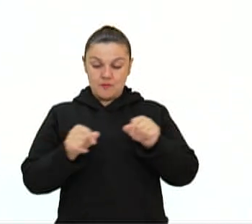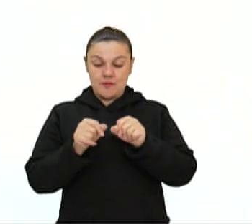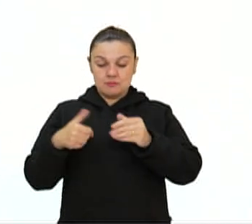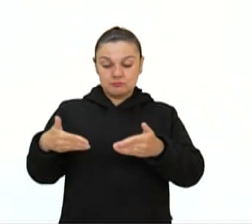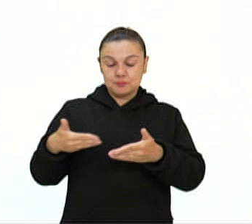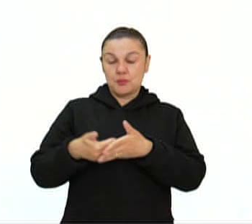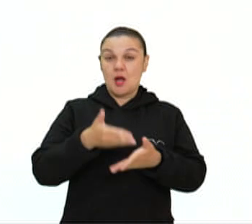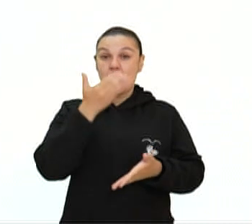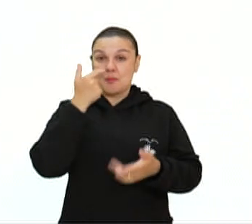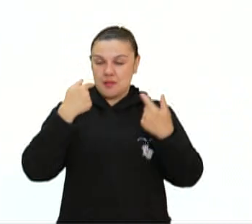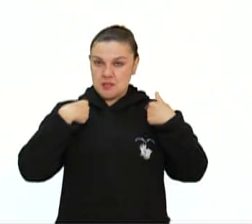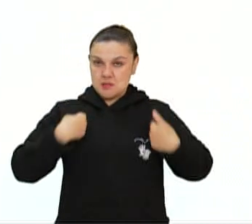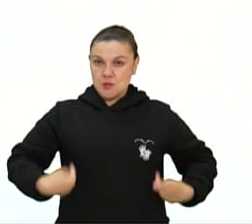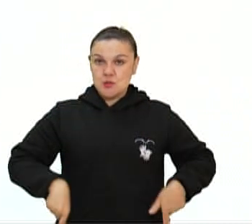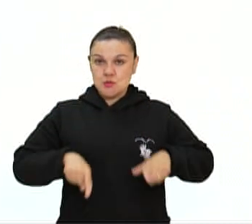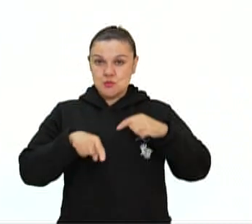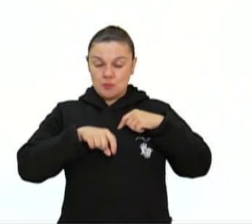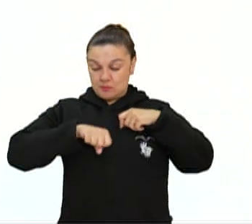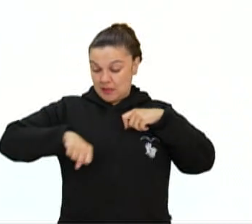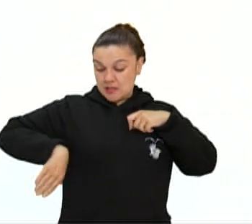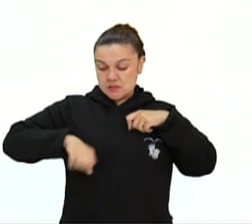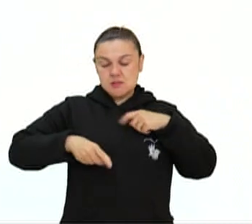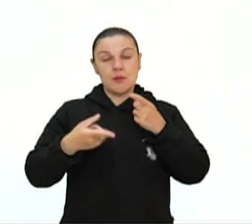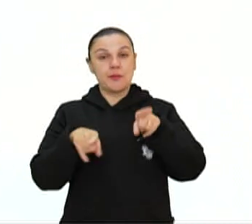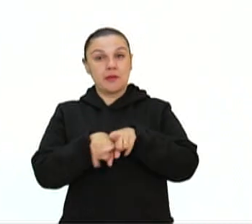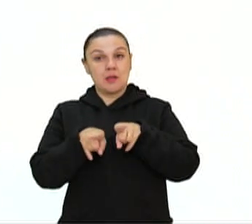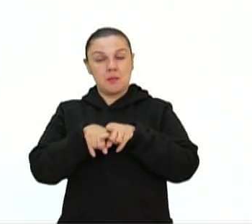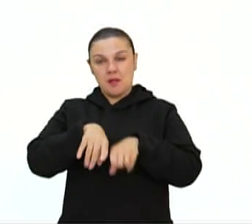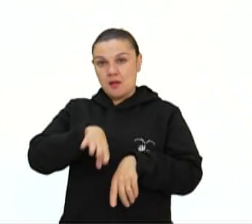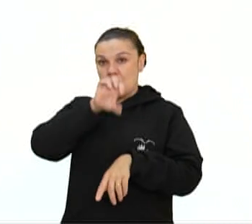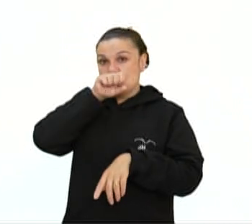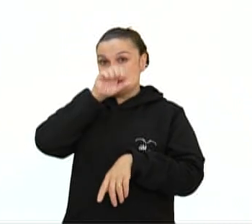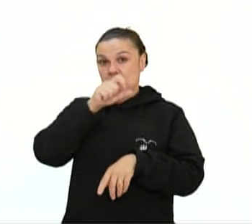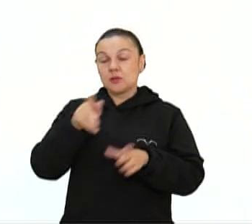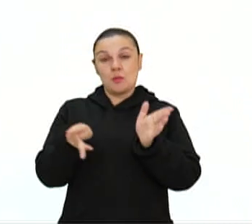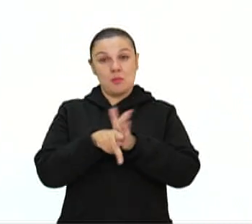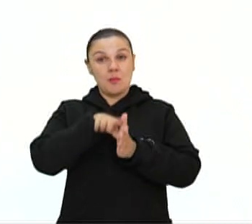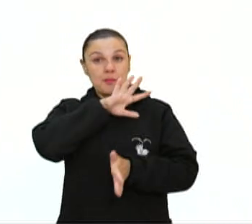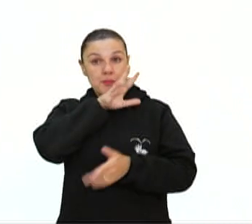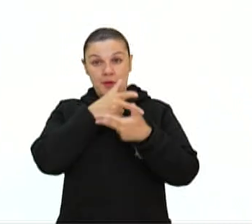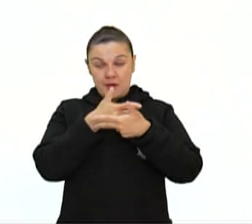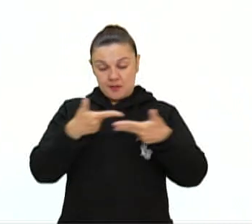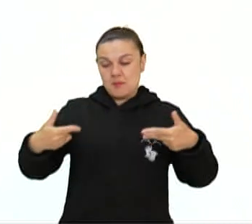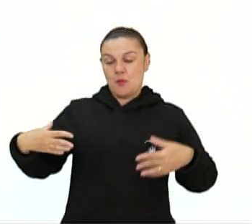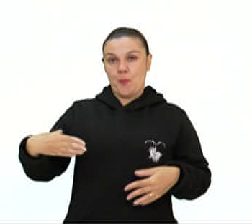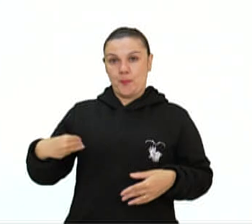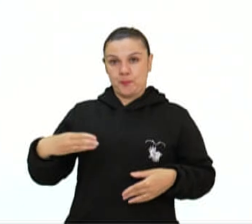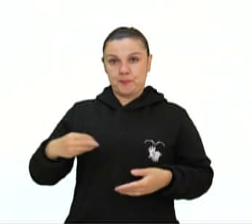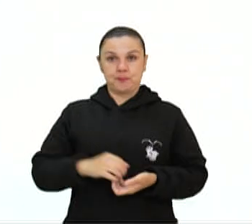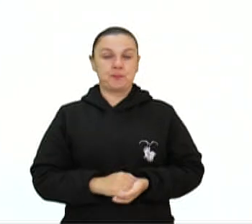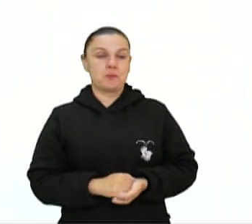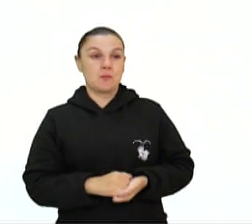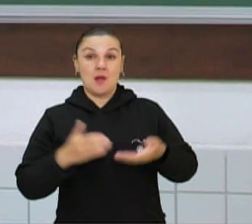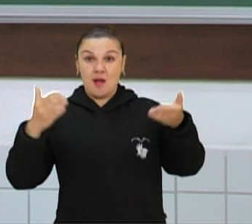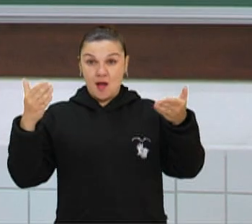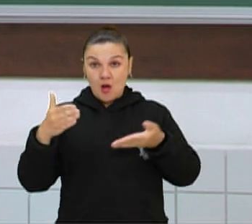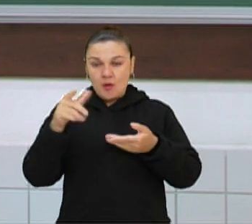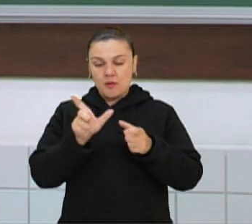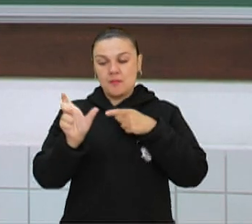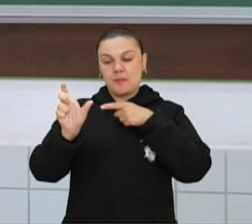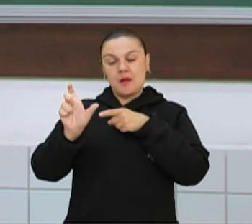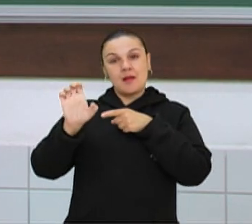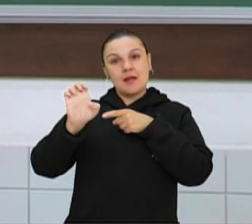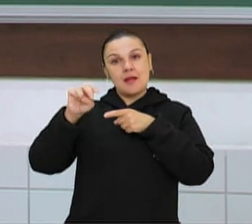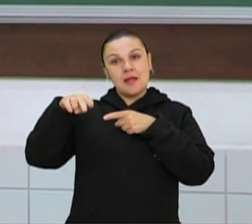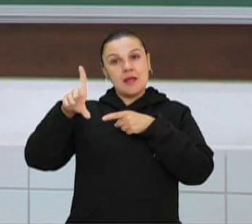nutrição, circulação, excreção e respiração de mamíferos. Então vamos só primeiro falar um pouquinho sobre endotermia